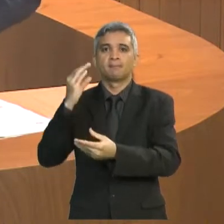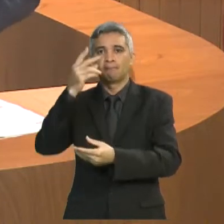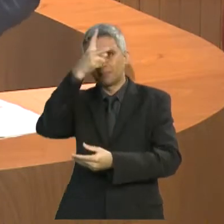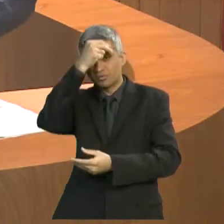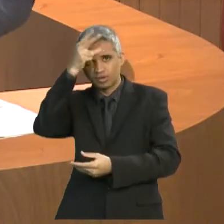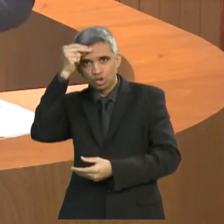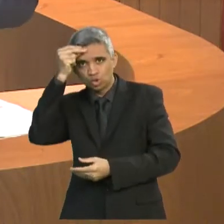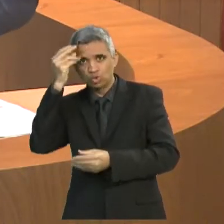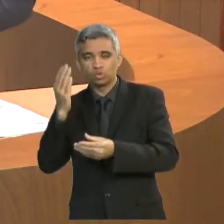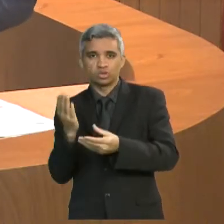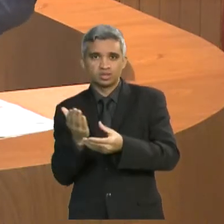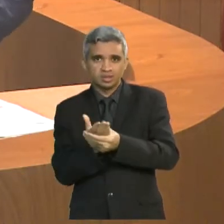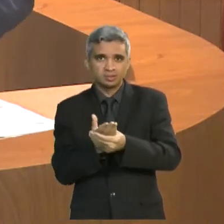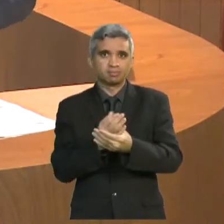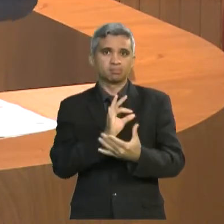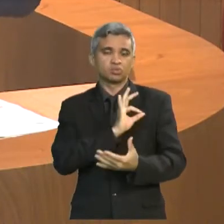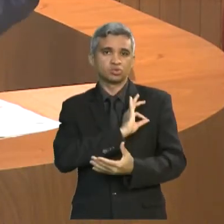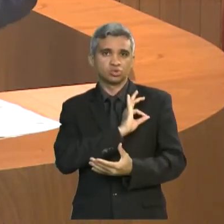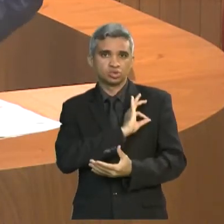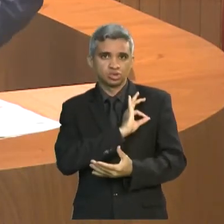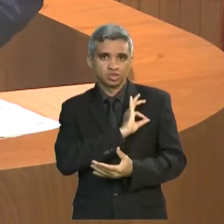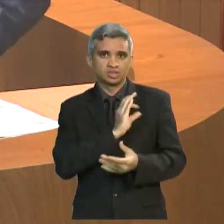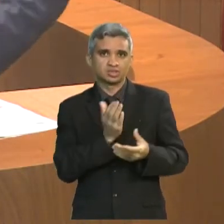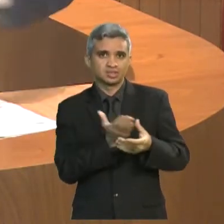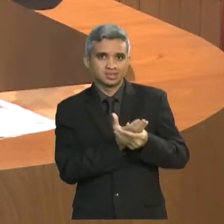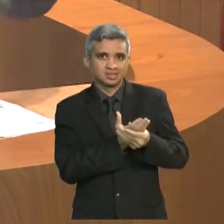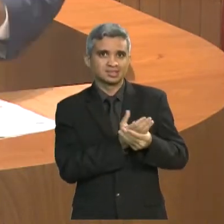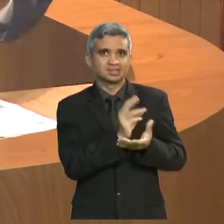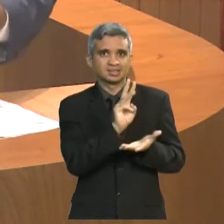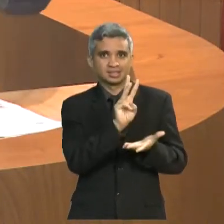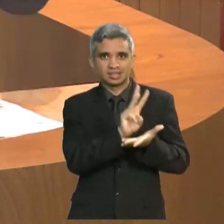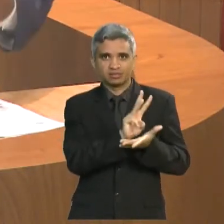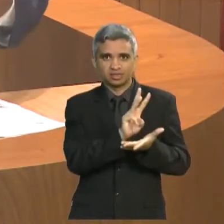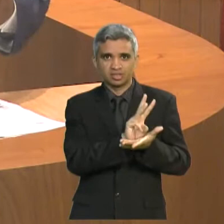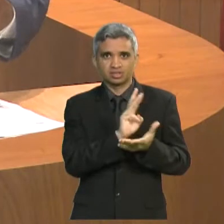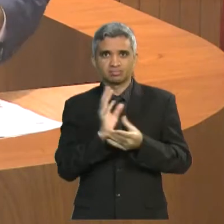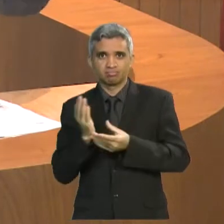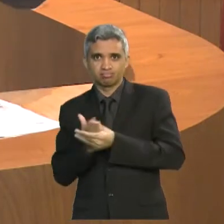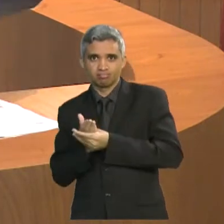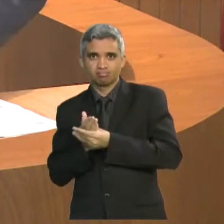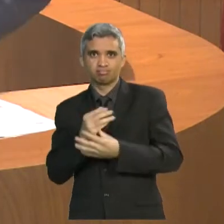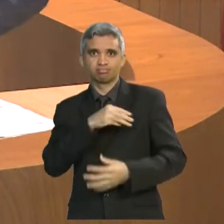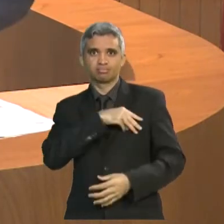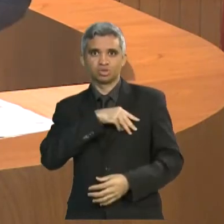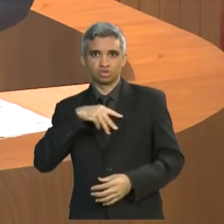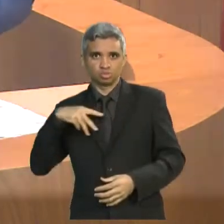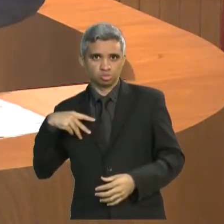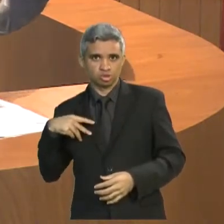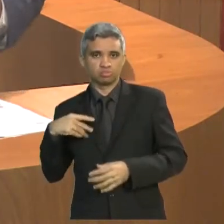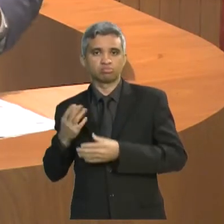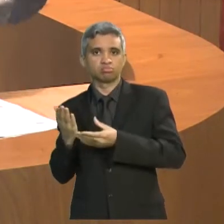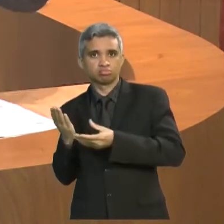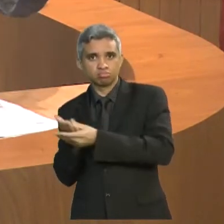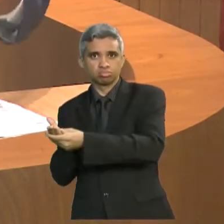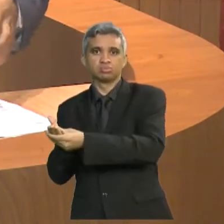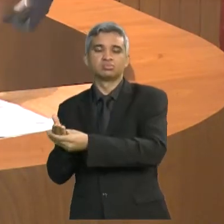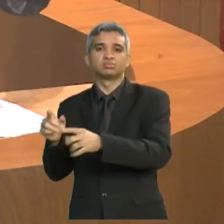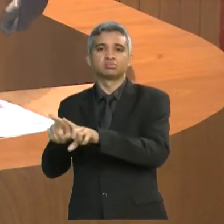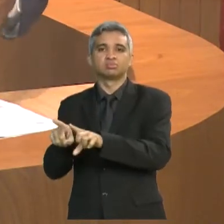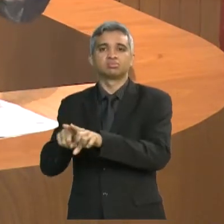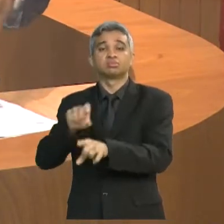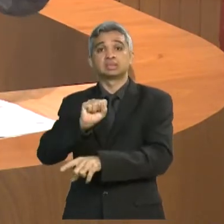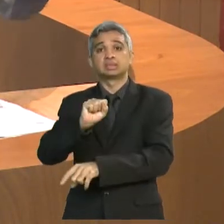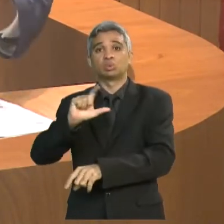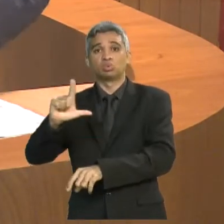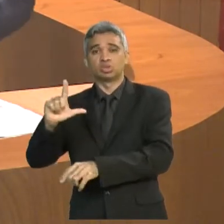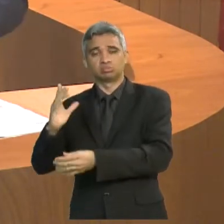militar na Polícia Civil Defensoria Pública ministério público e também fizemos presas ofícios em São Luís para que tome conhecimento